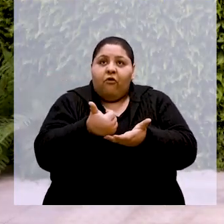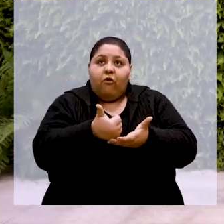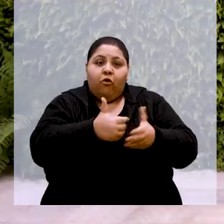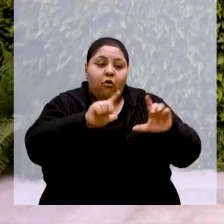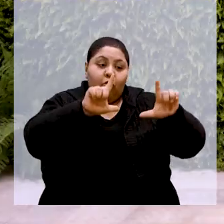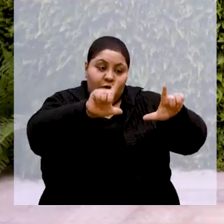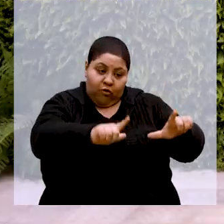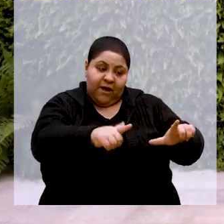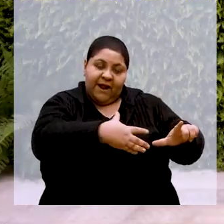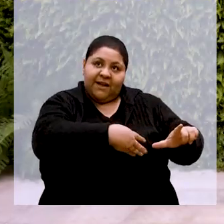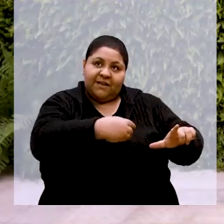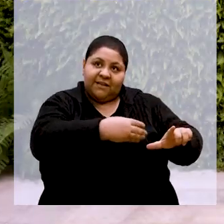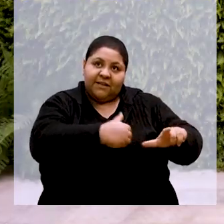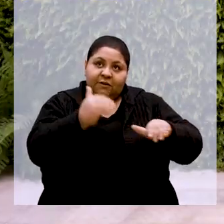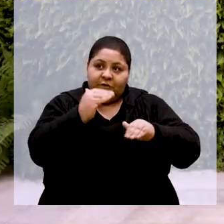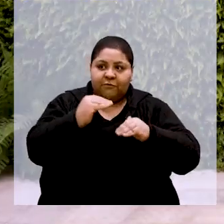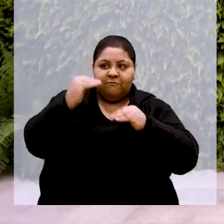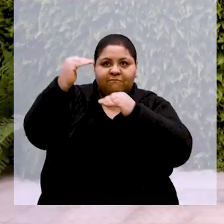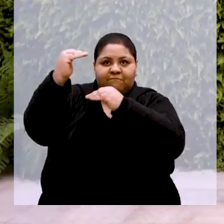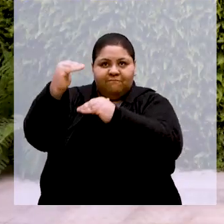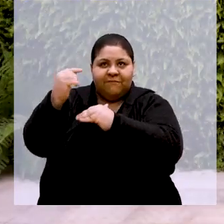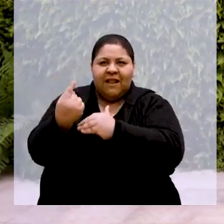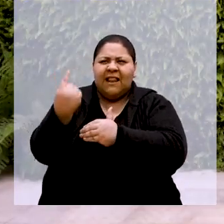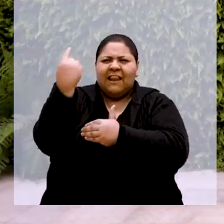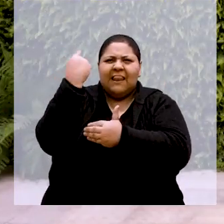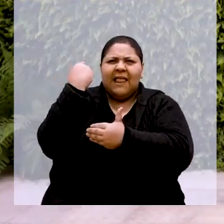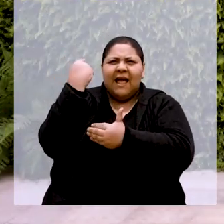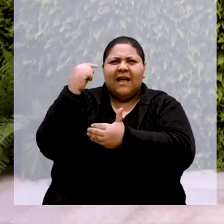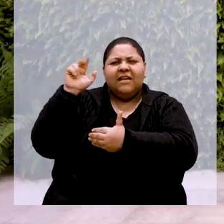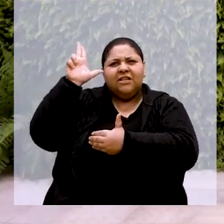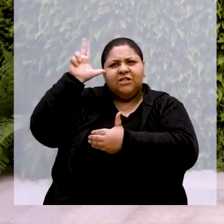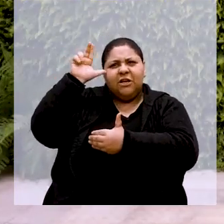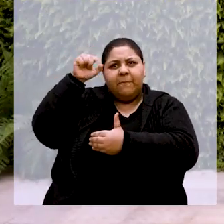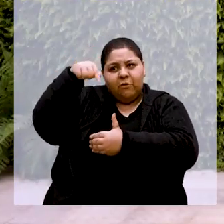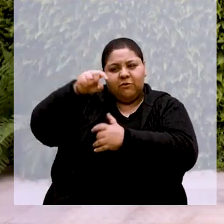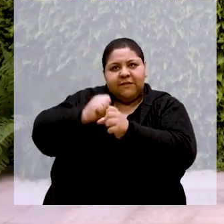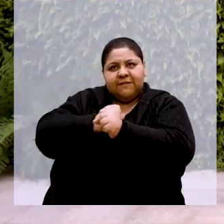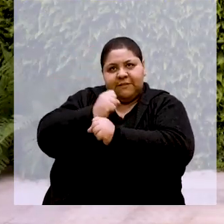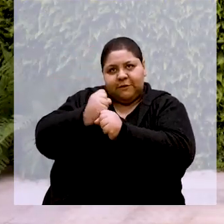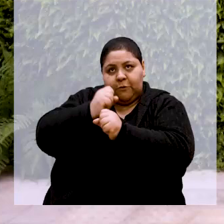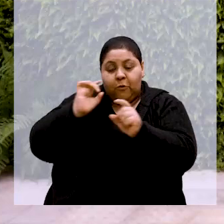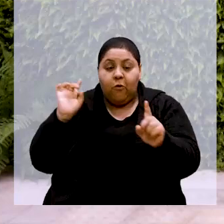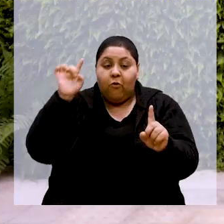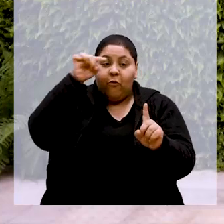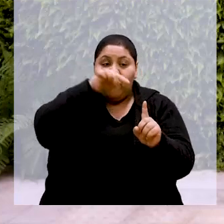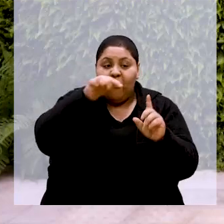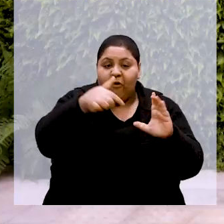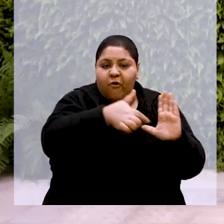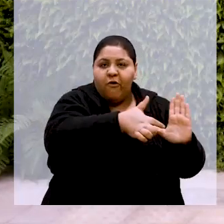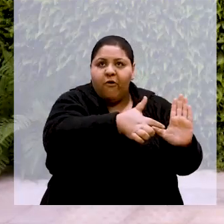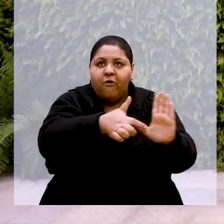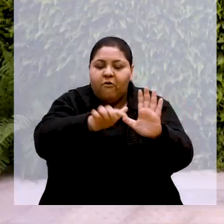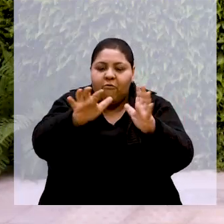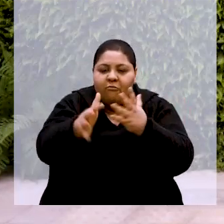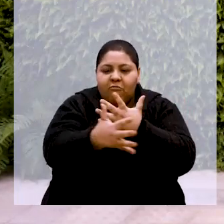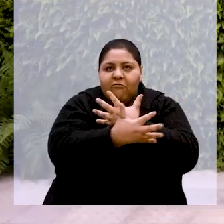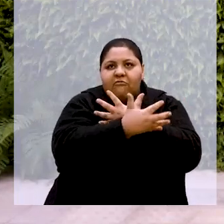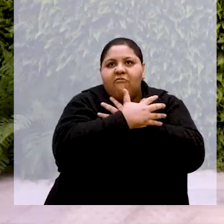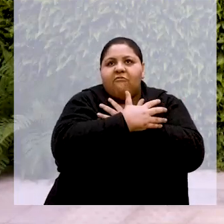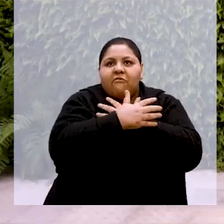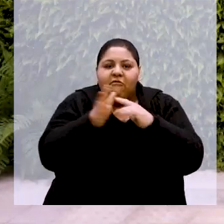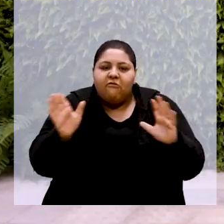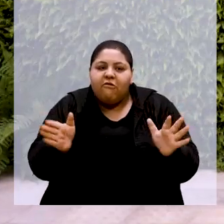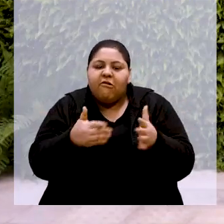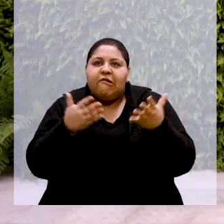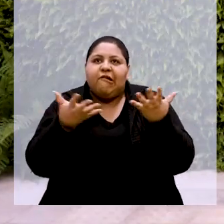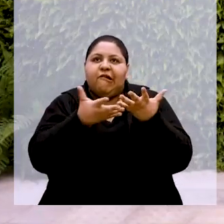de leite humano da cidade desde abril de 2025. O objetivo deste espaço é promover, acolher